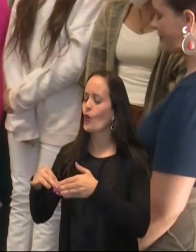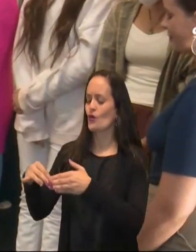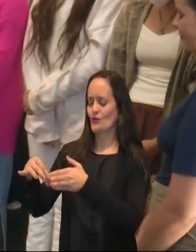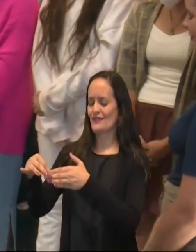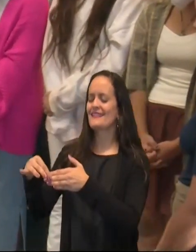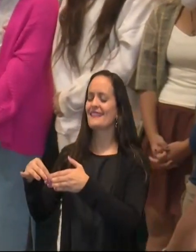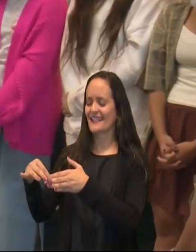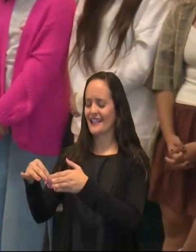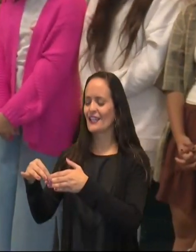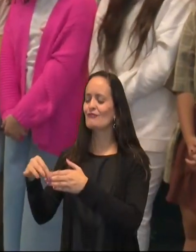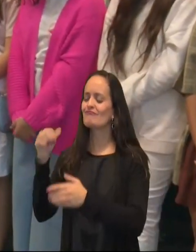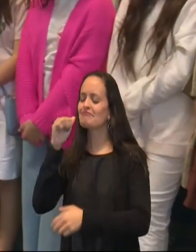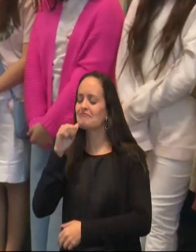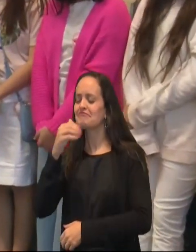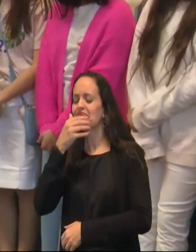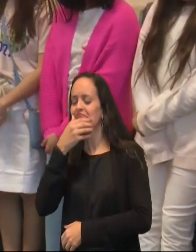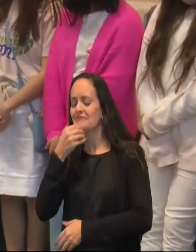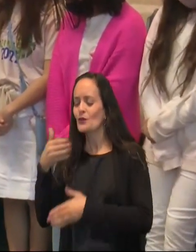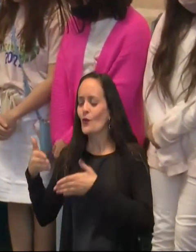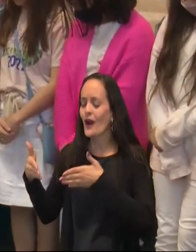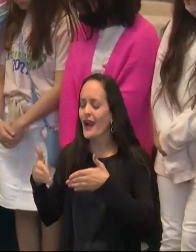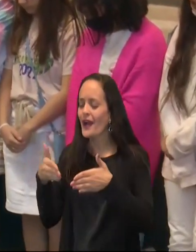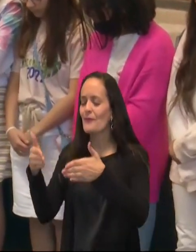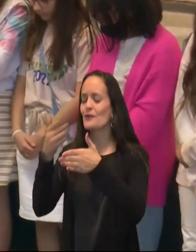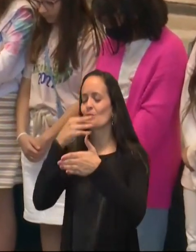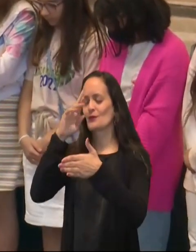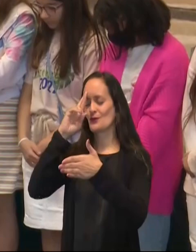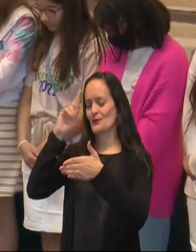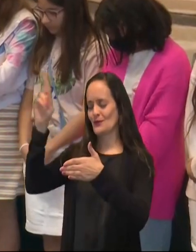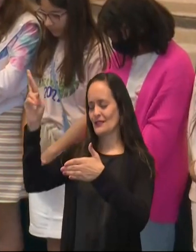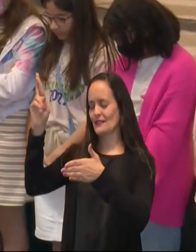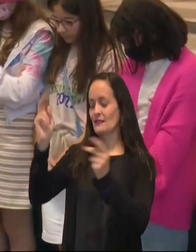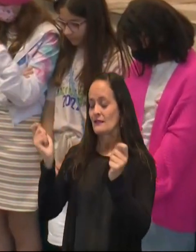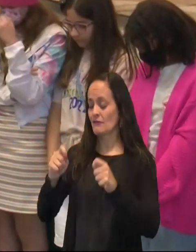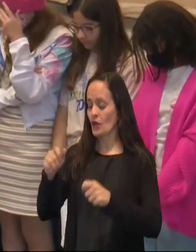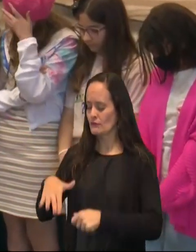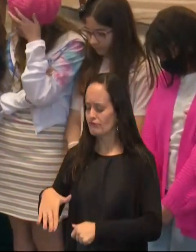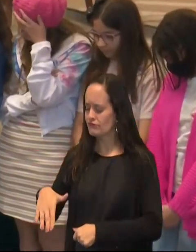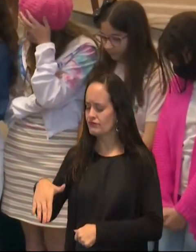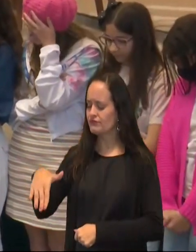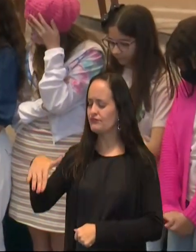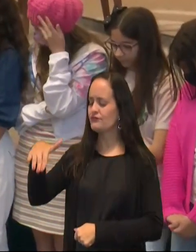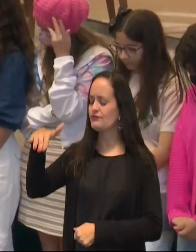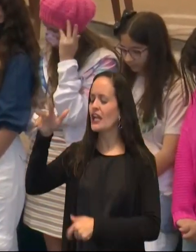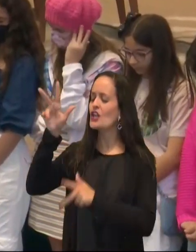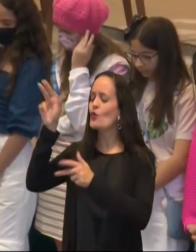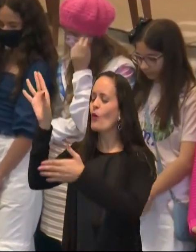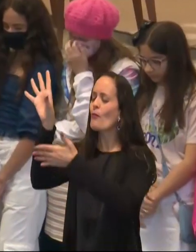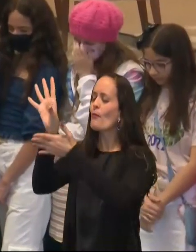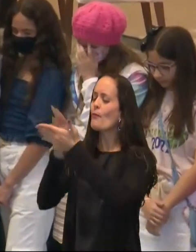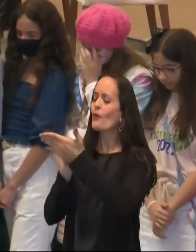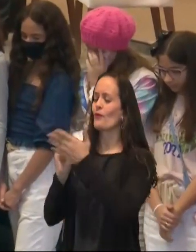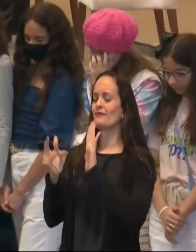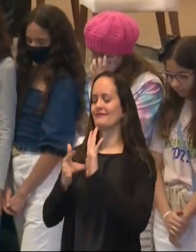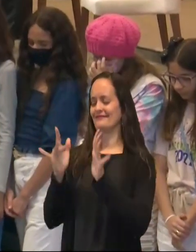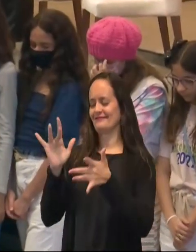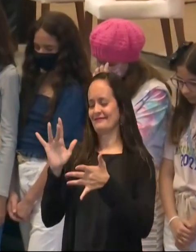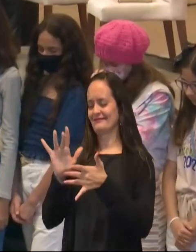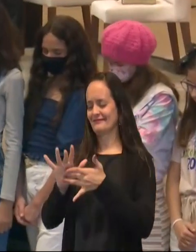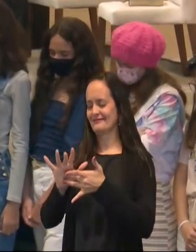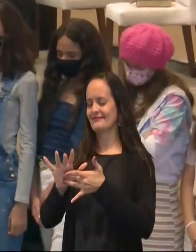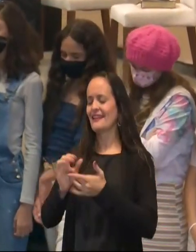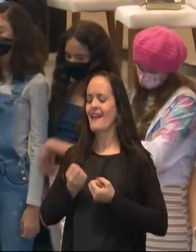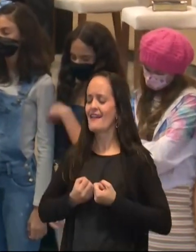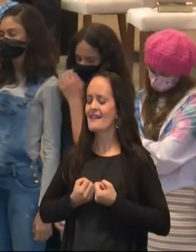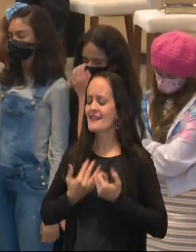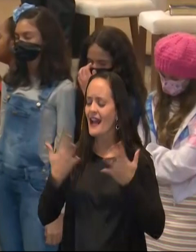esses meninos e meninas nos teus caminhos, para que eles cresçam, exemplo de Cristo na sua adolescência, em graça diante